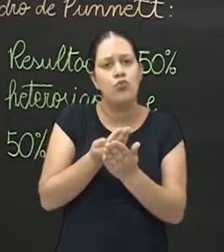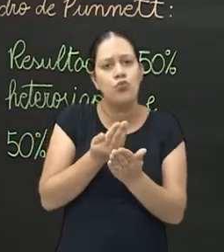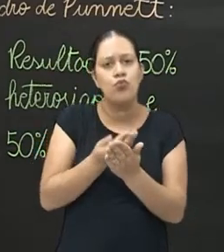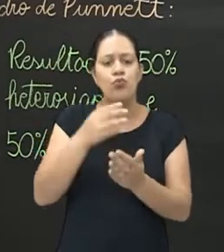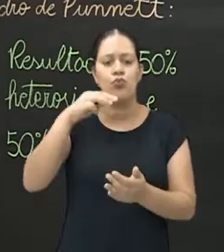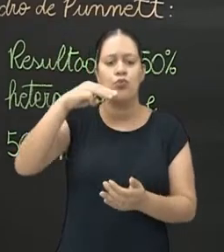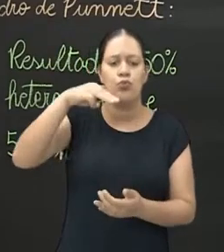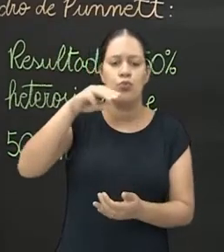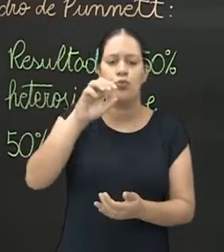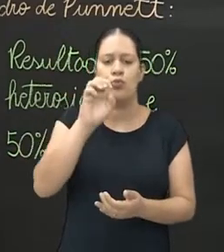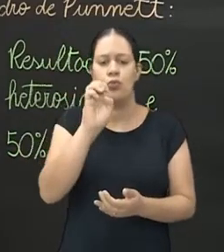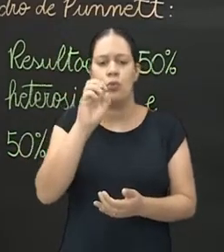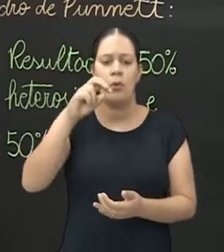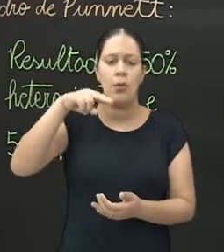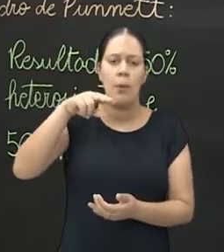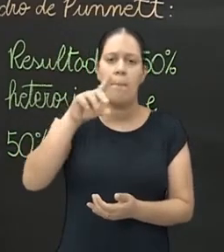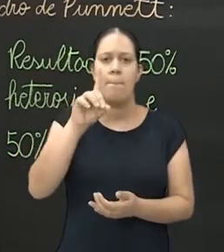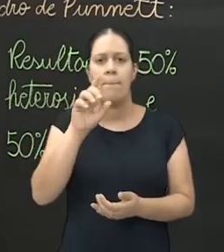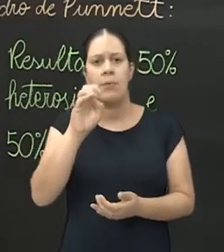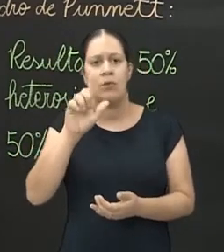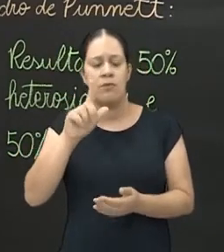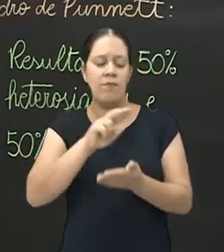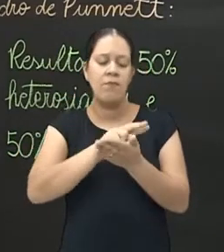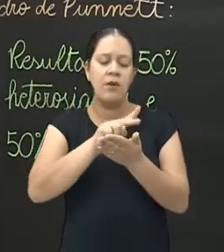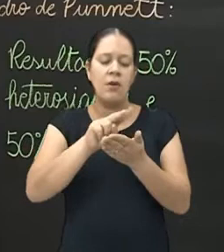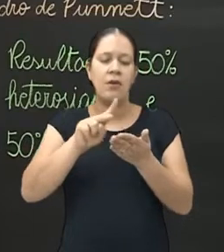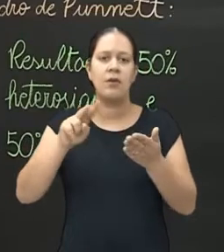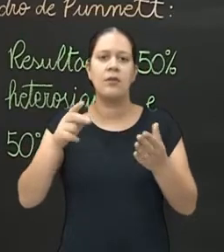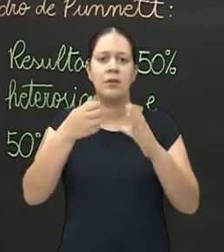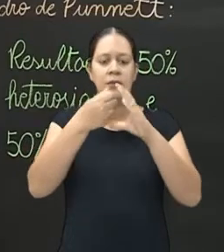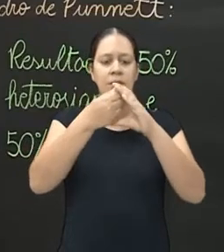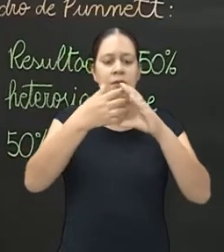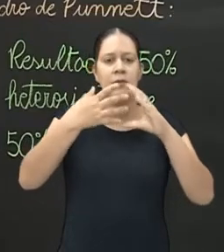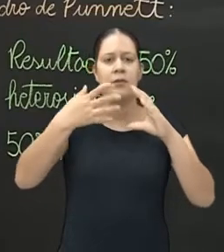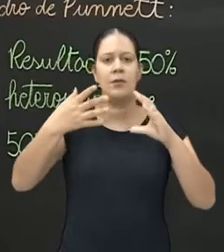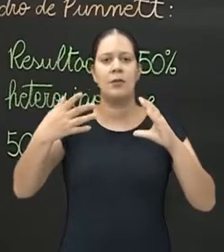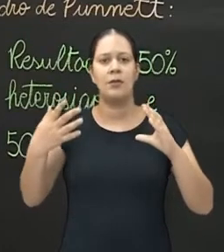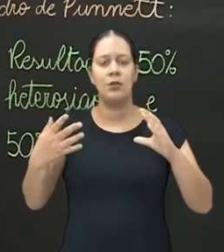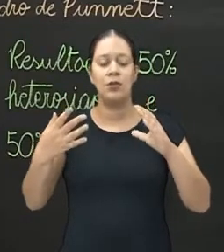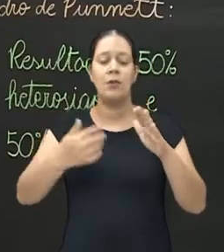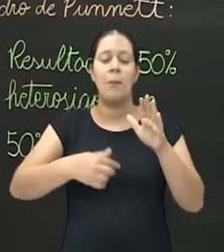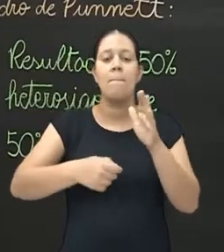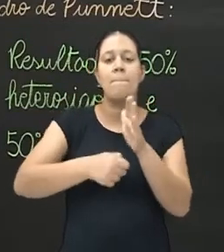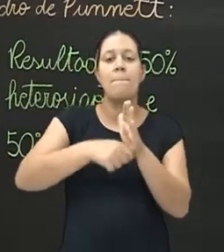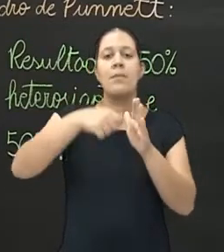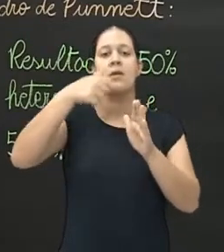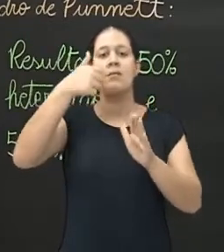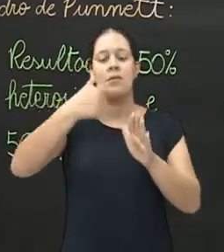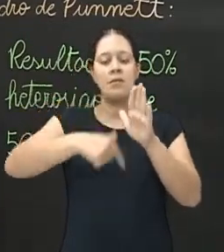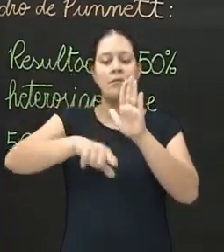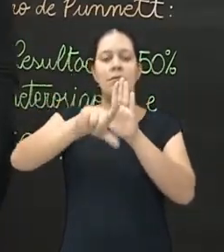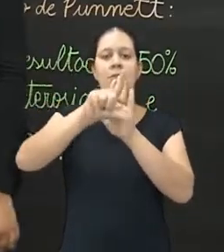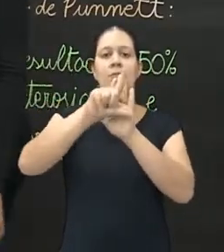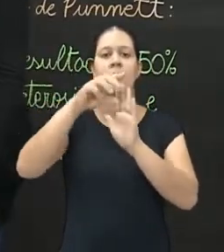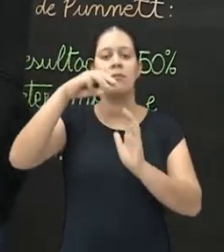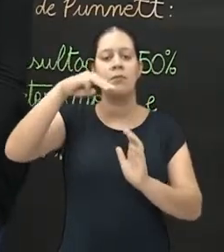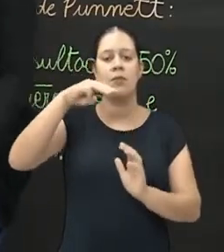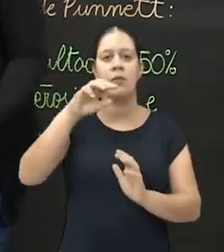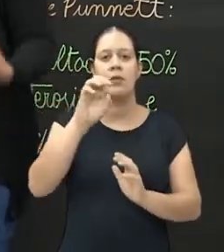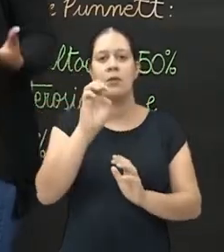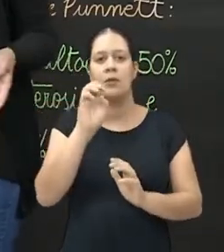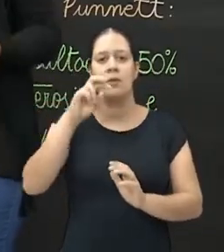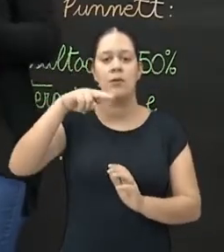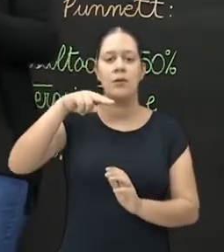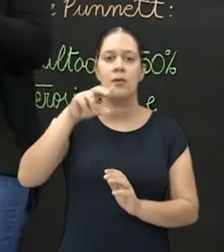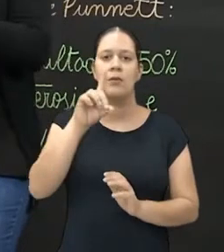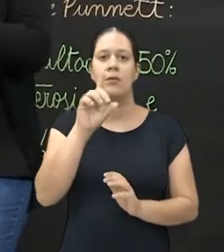Mendel, de várias características de plantas, a chamada primeira lei de Mendel. O que diz a primeira lei de Mendel? A primeira